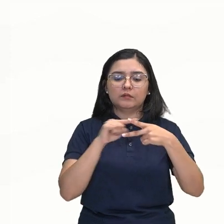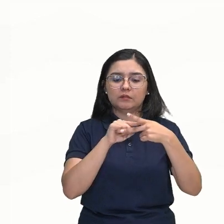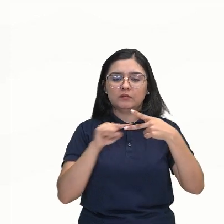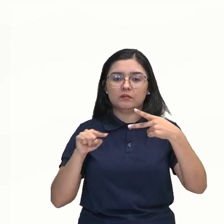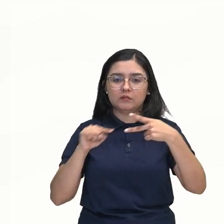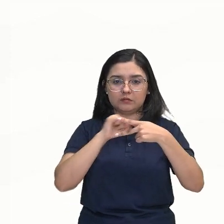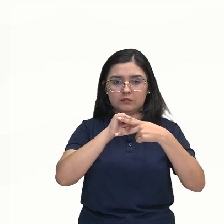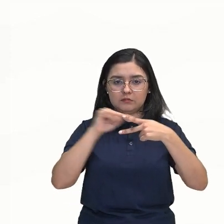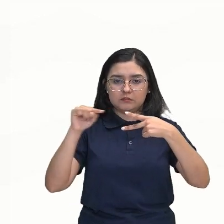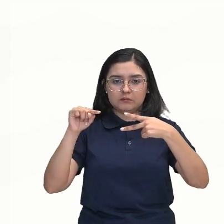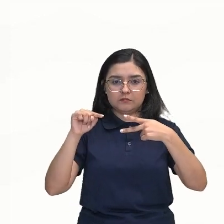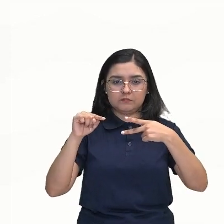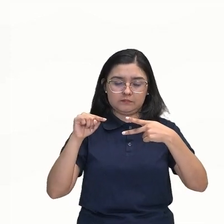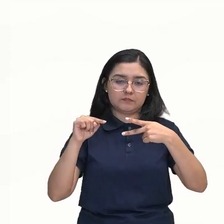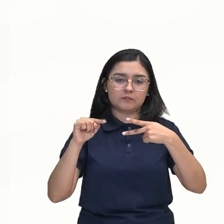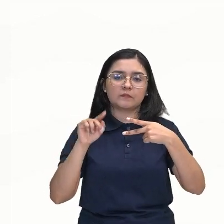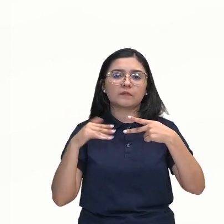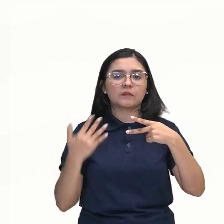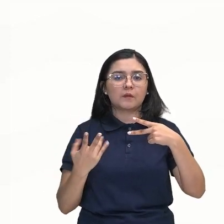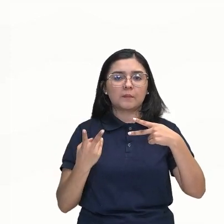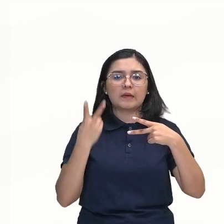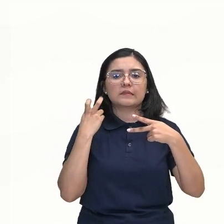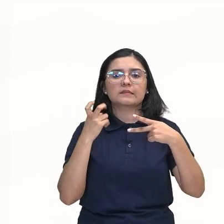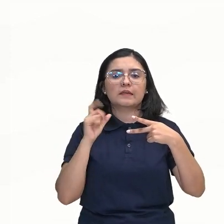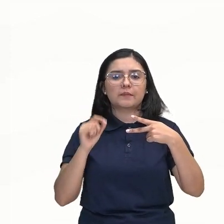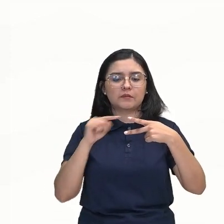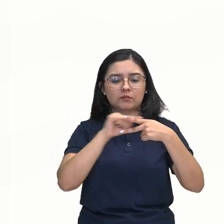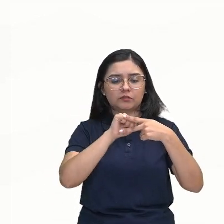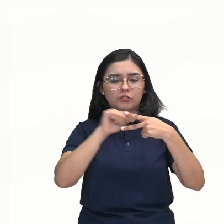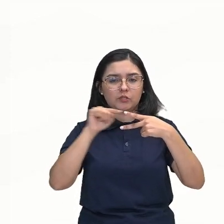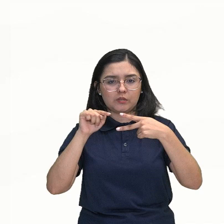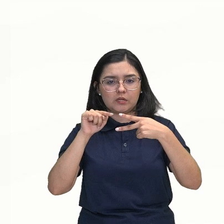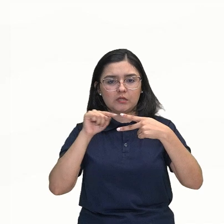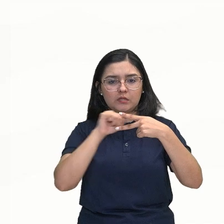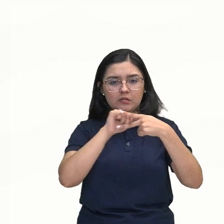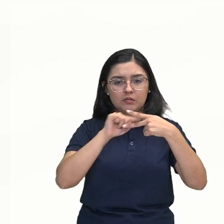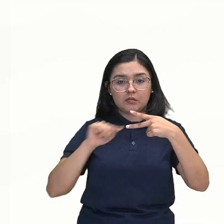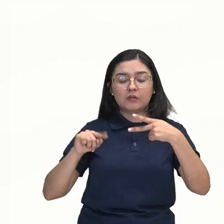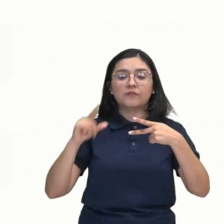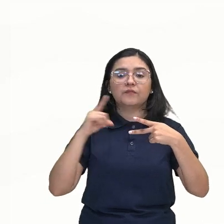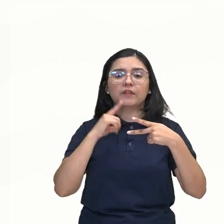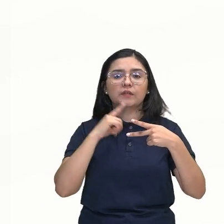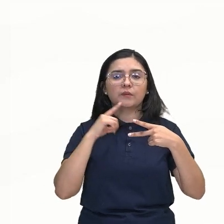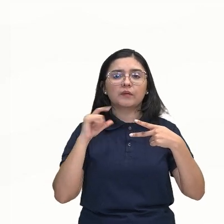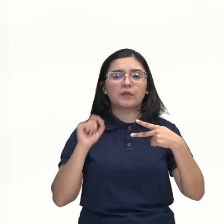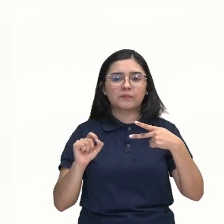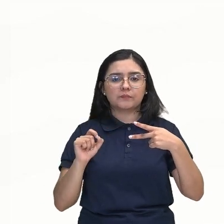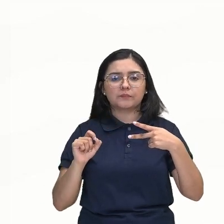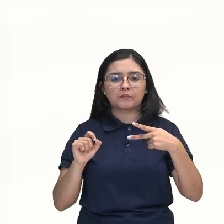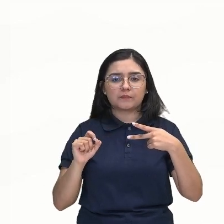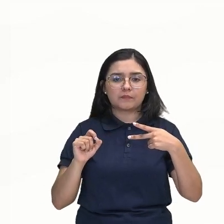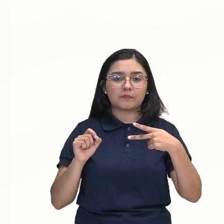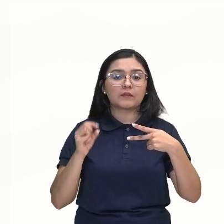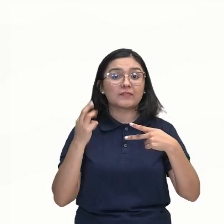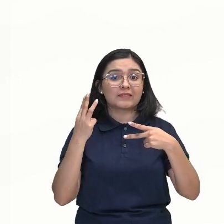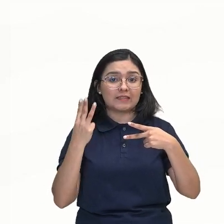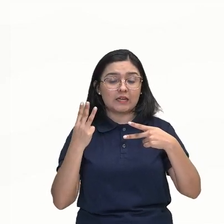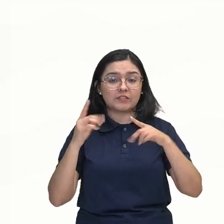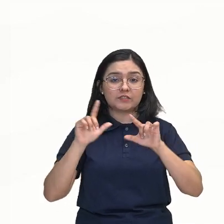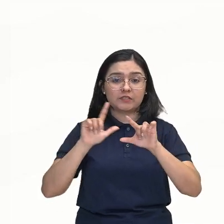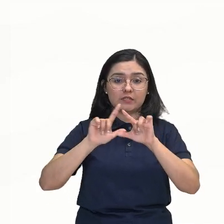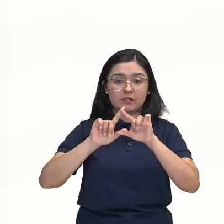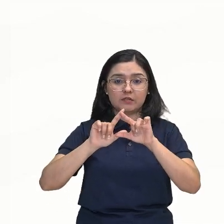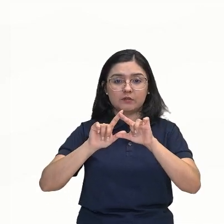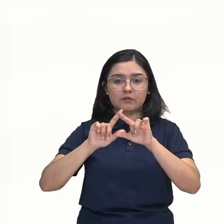pentágono. Então, observe que fazendo aí as diagonais, eu vou ter 3 triângulos. Ó.